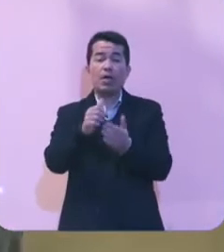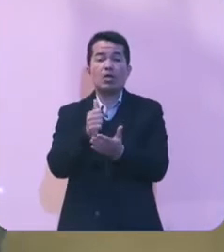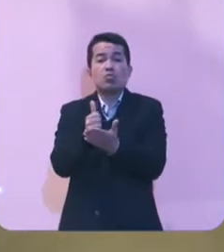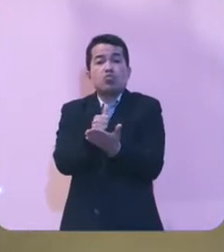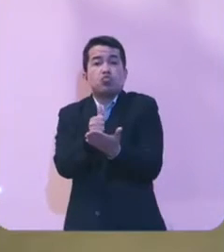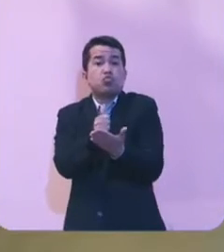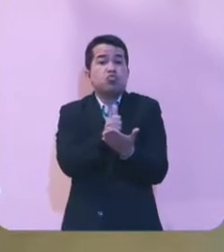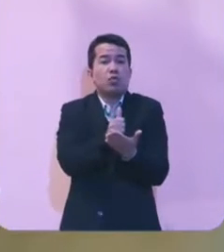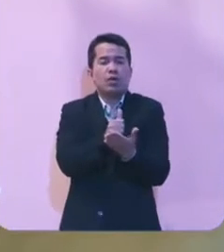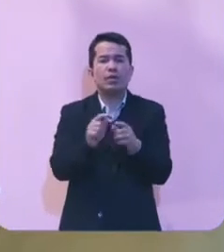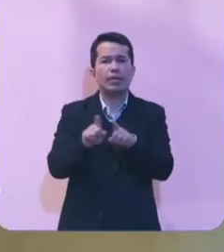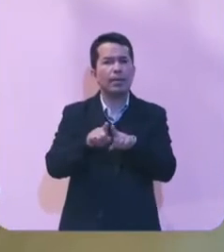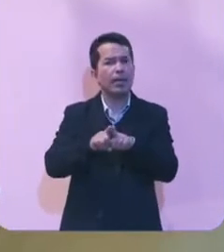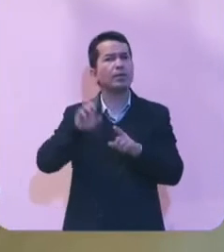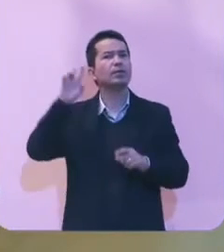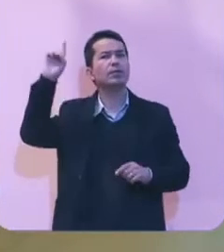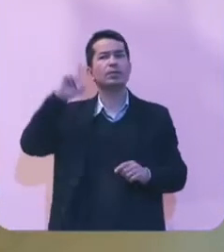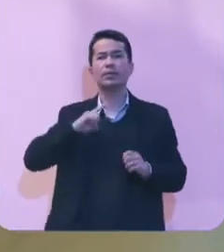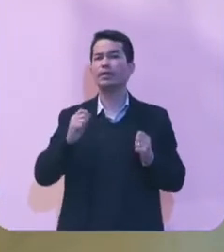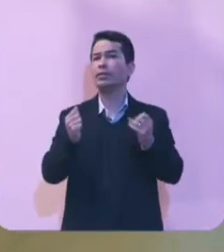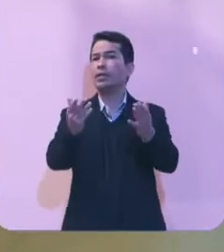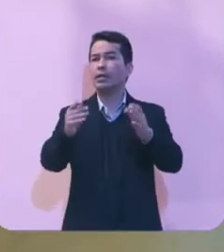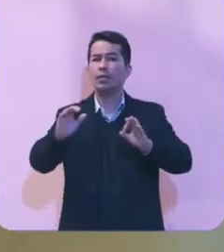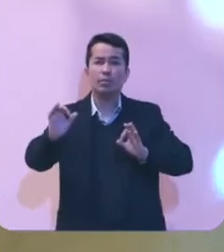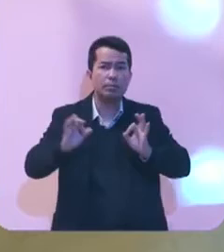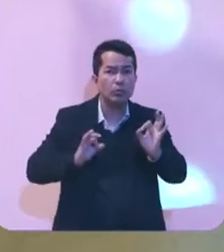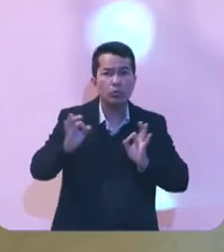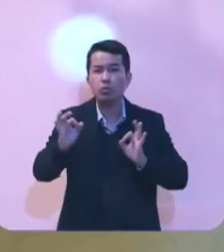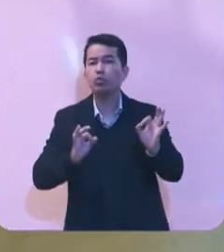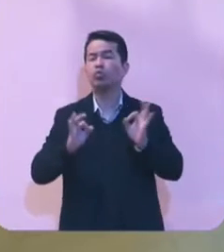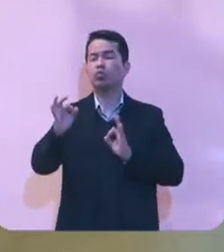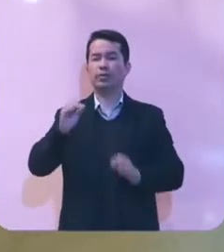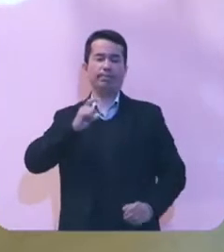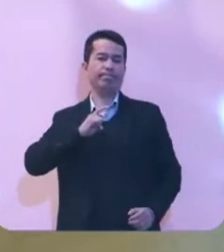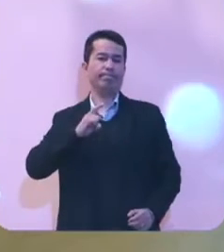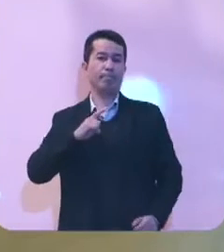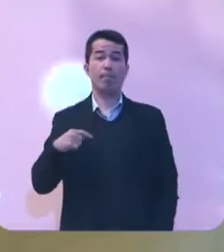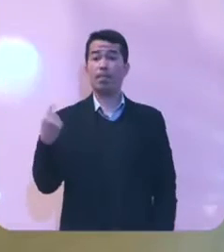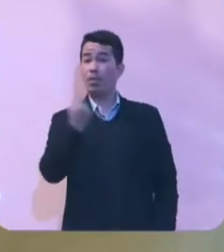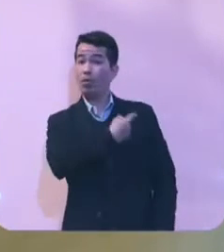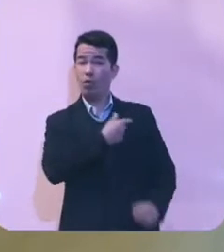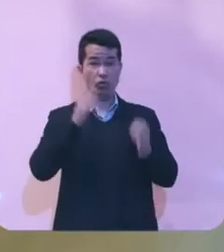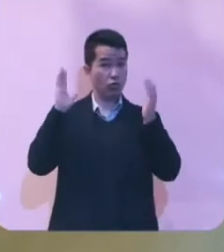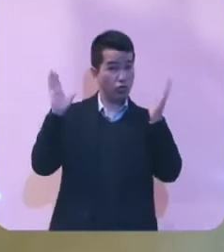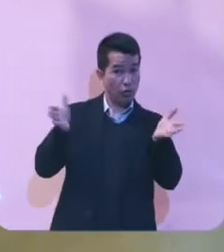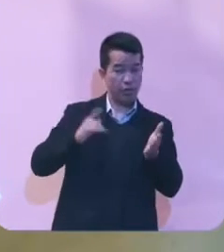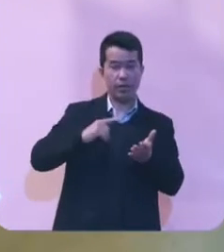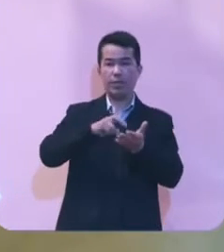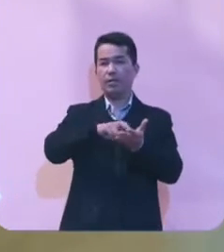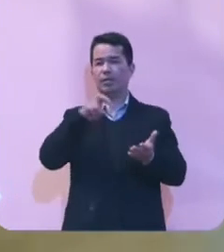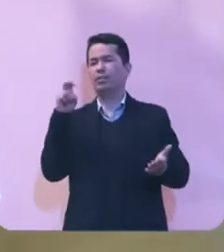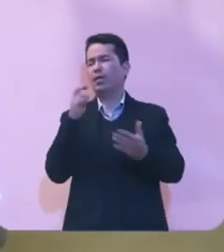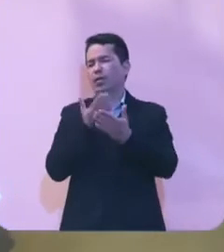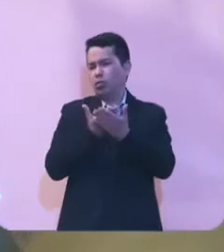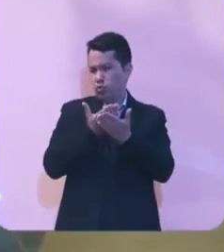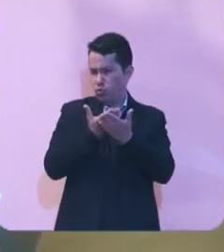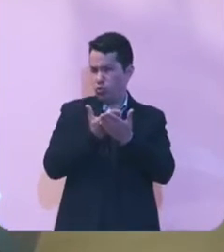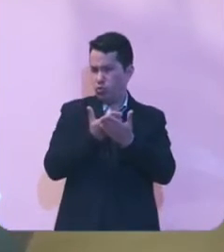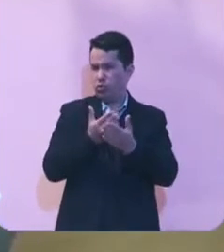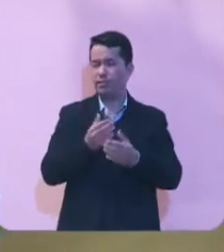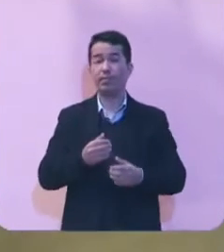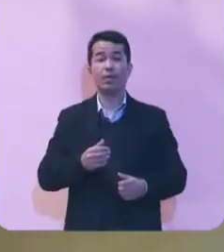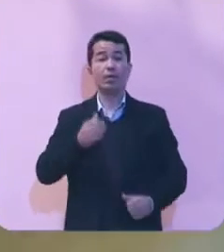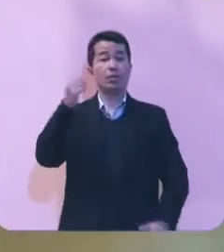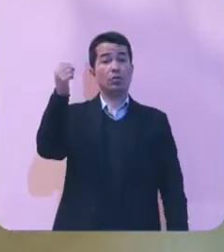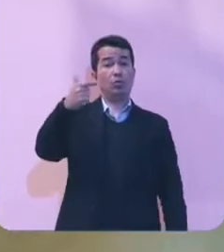a direção e os planos. E aí aprendemos isso logo no culto da manhã. O segundo